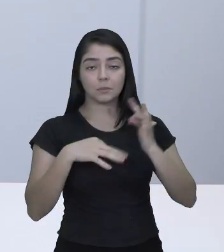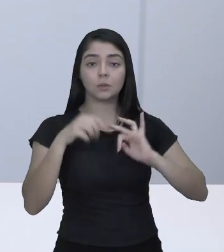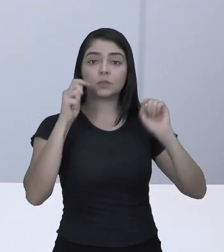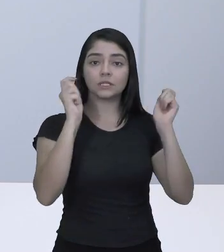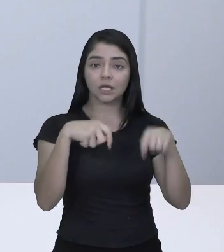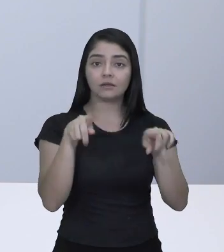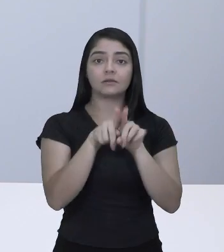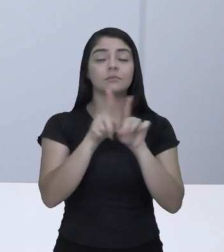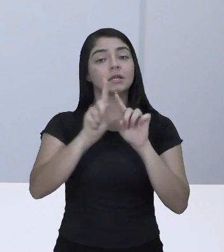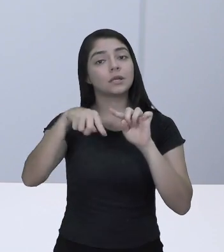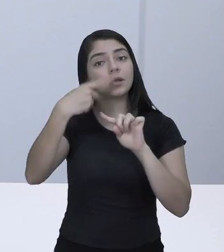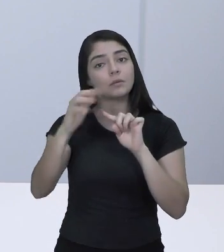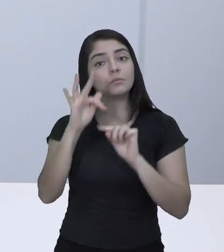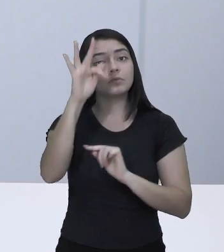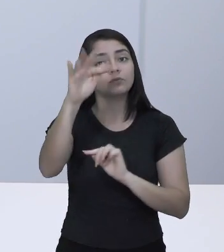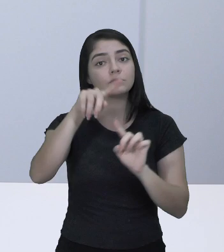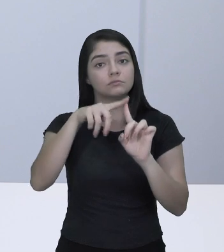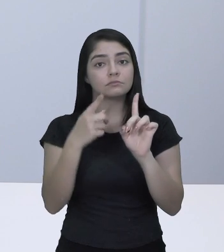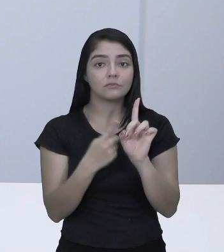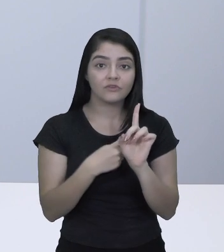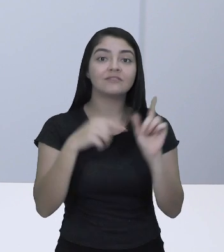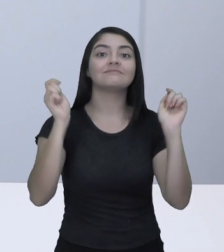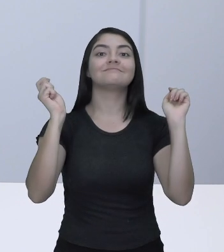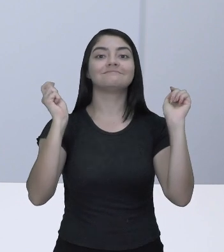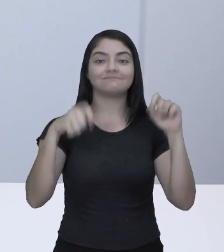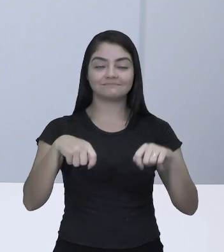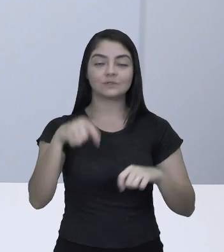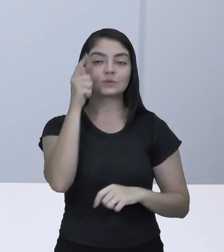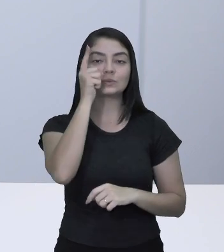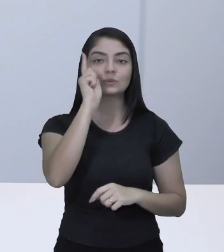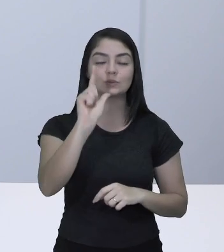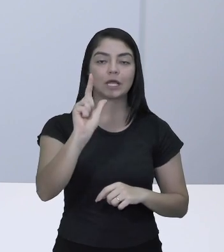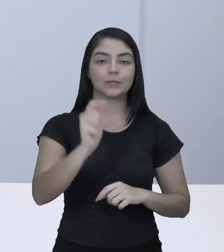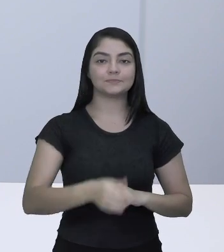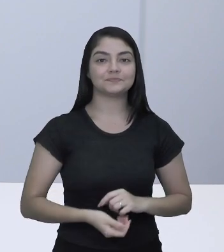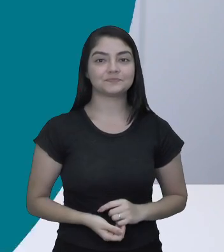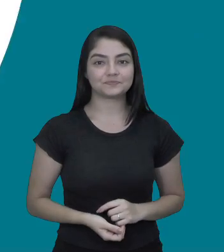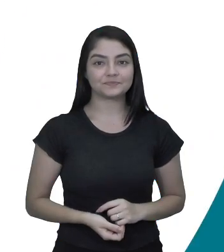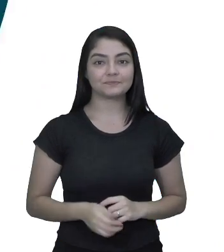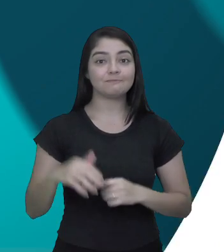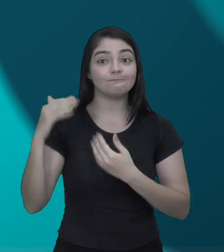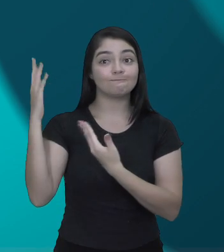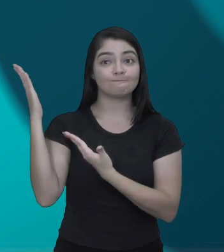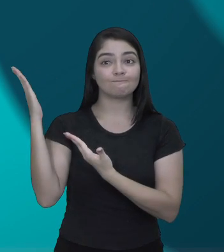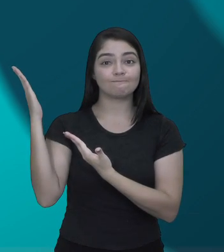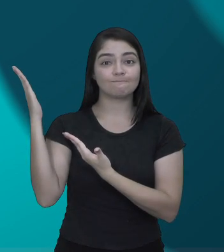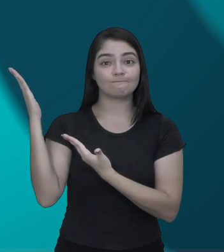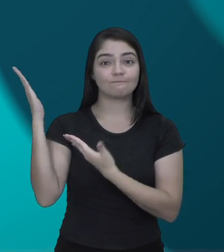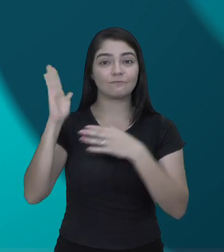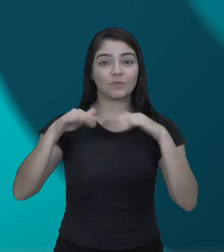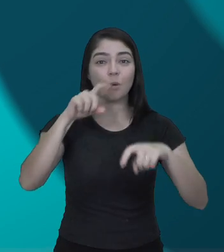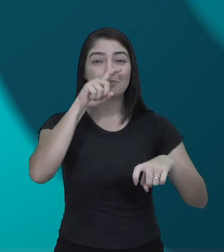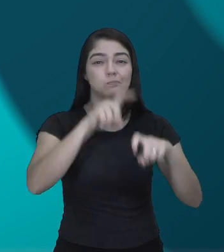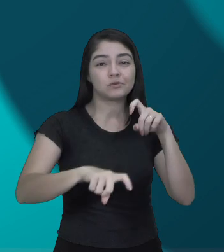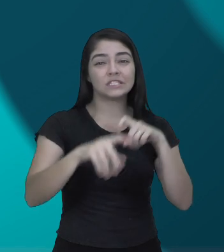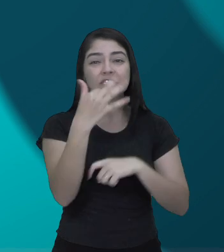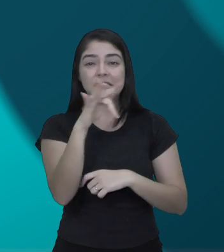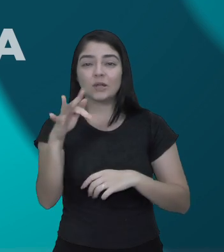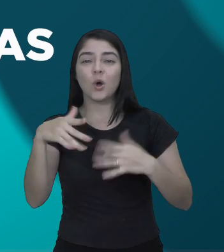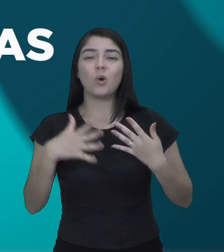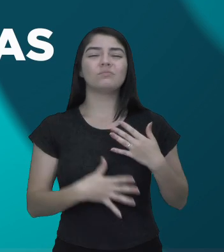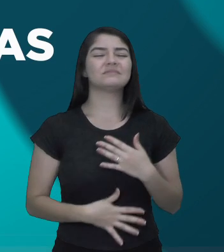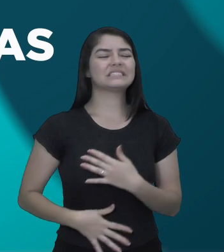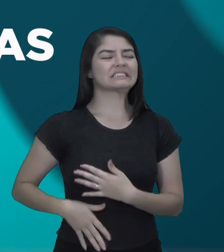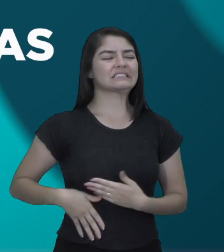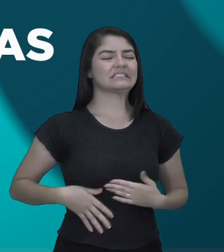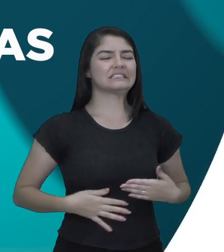paciente, facilitando e possibilitando a uma gestação posterior. Cólica e dor durante as relações sexuais